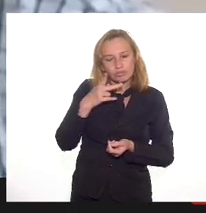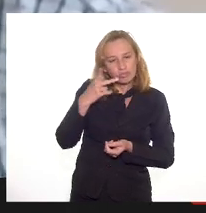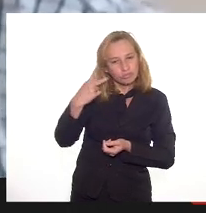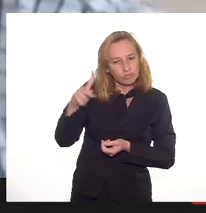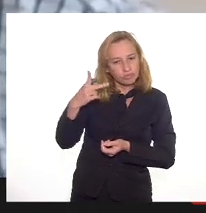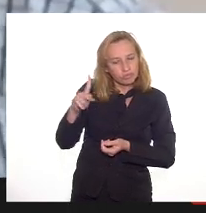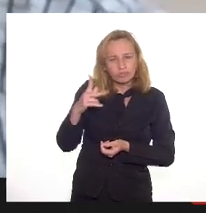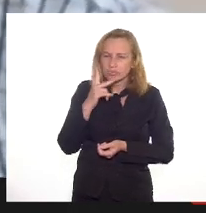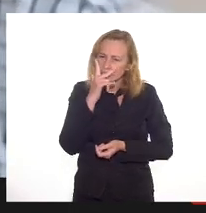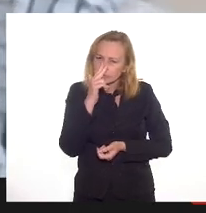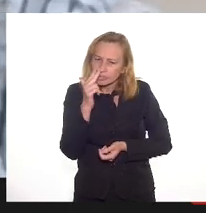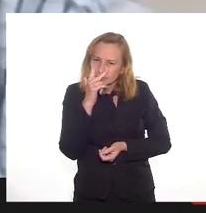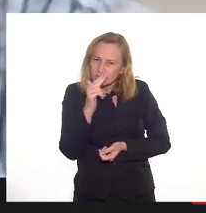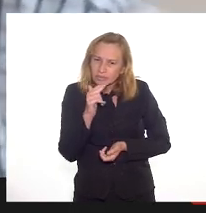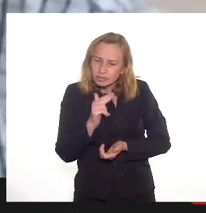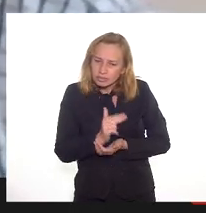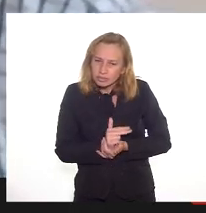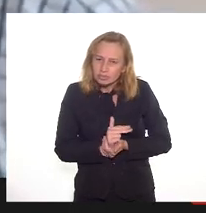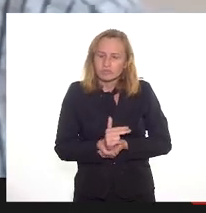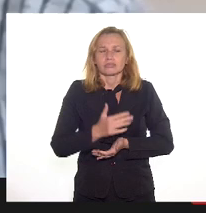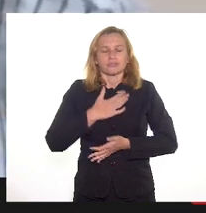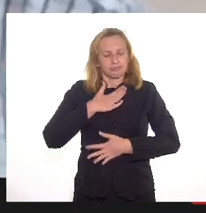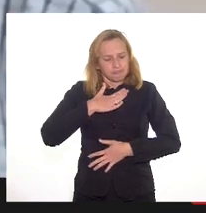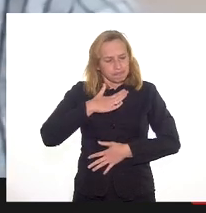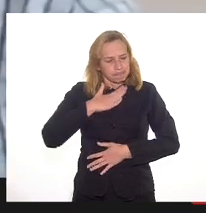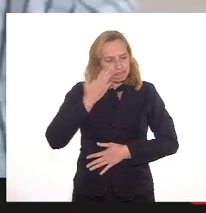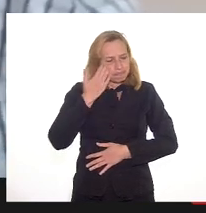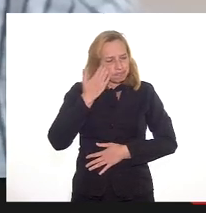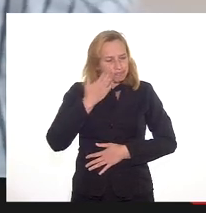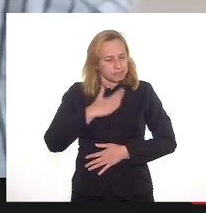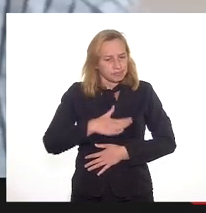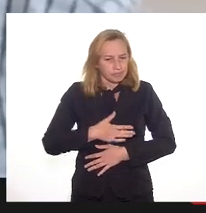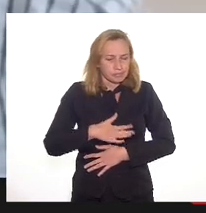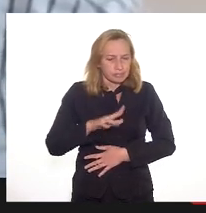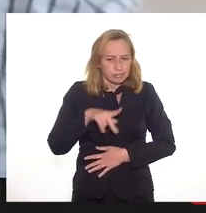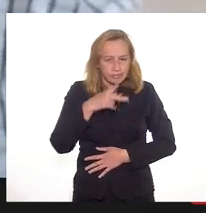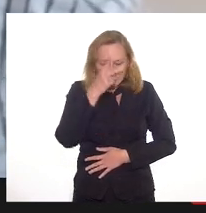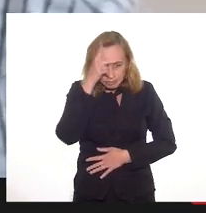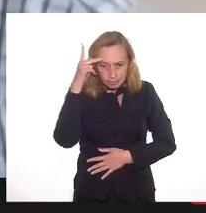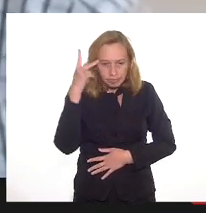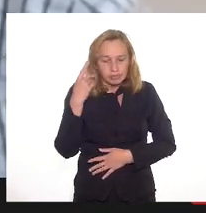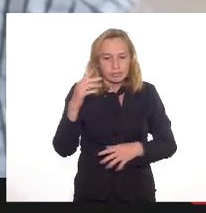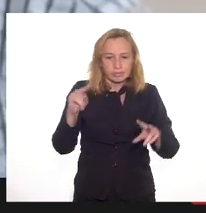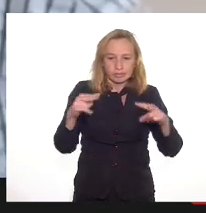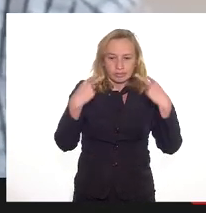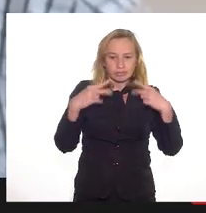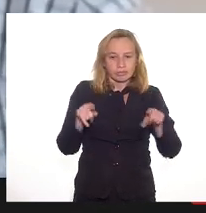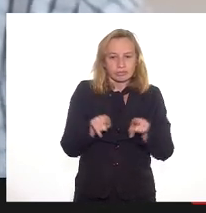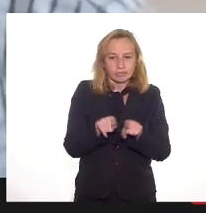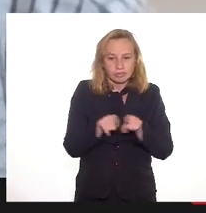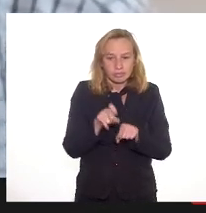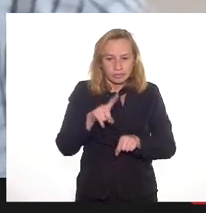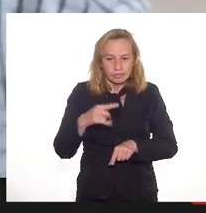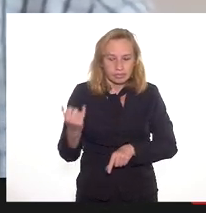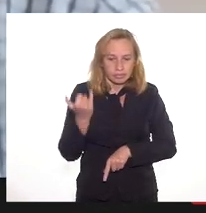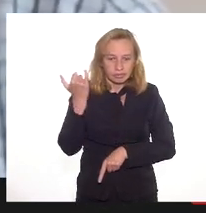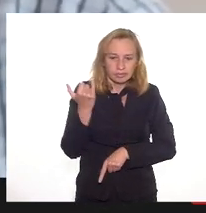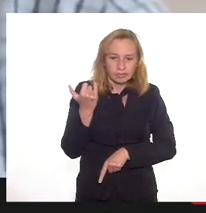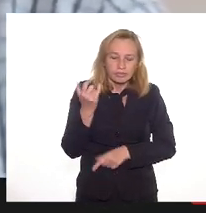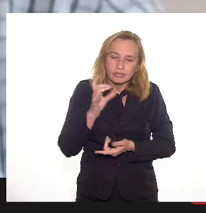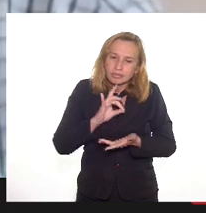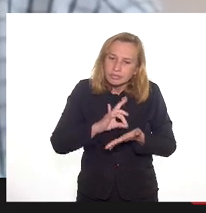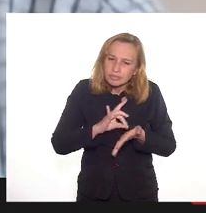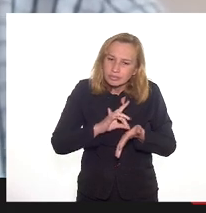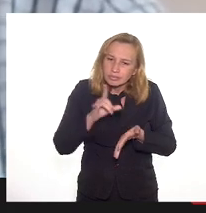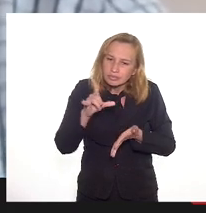ficava aparecendo, tenho essa impressão, e pode dar essa impressão de quem vai estar também nos assistindo, isso que é importante. Na verdade, você